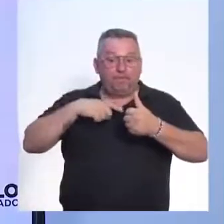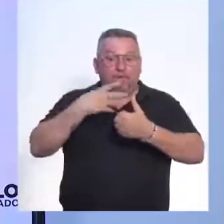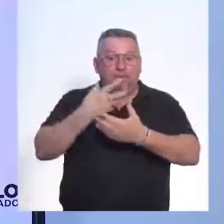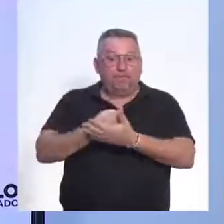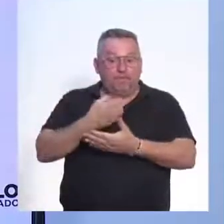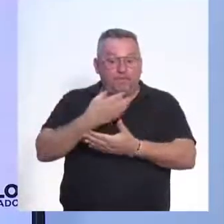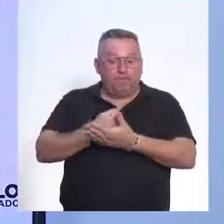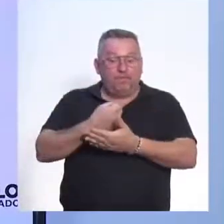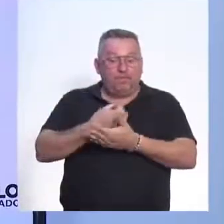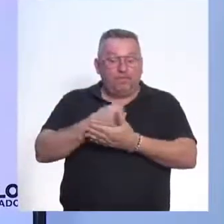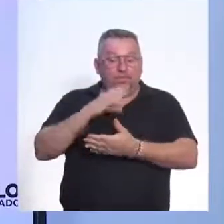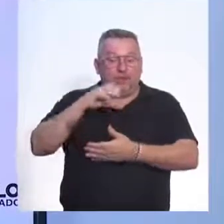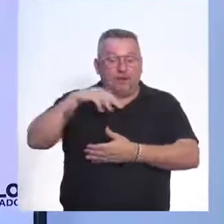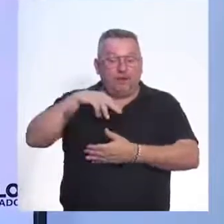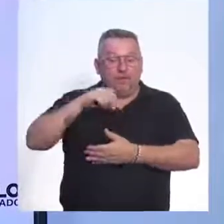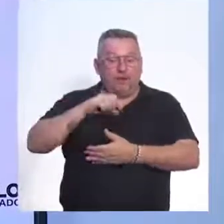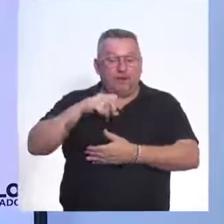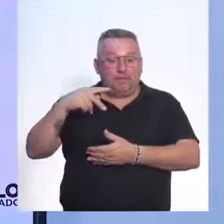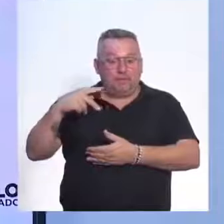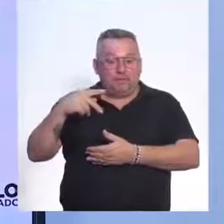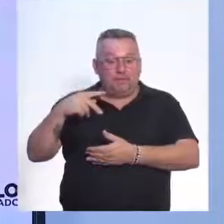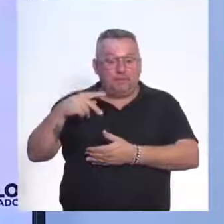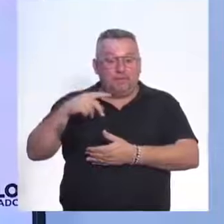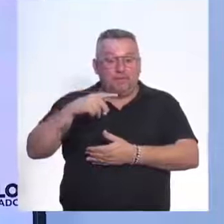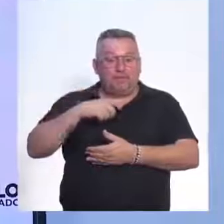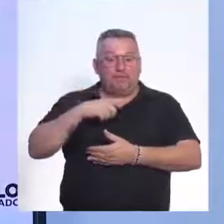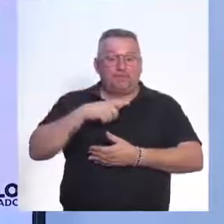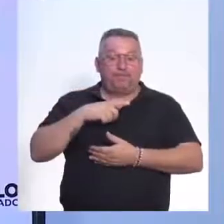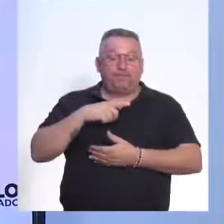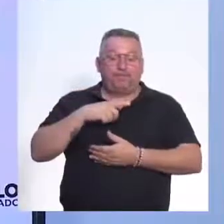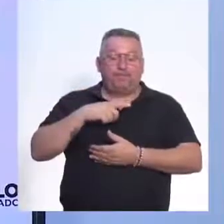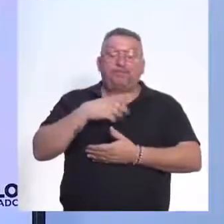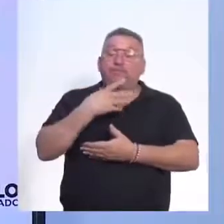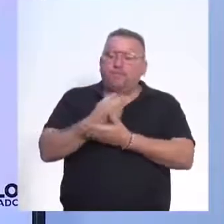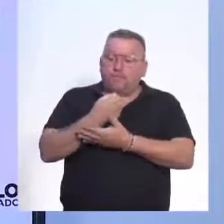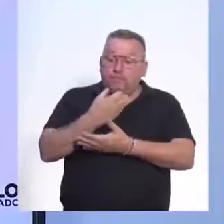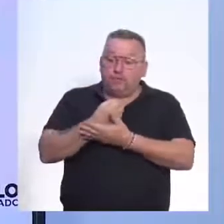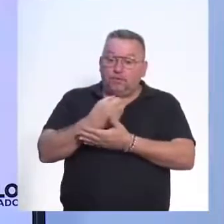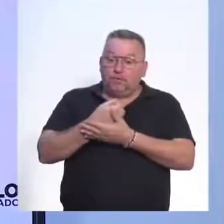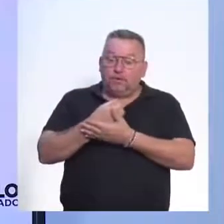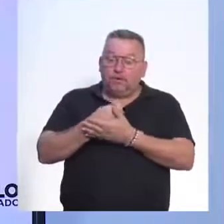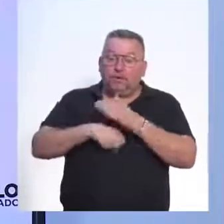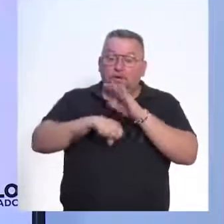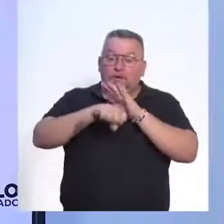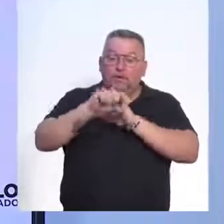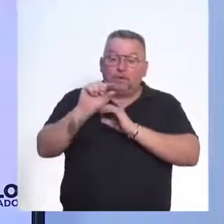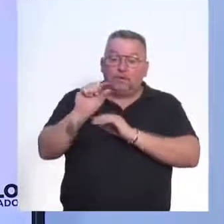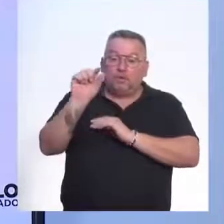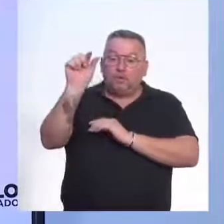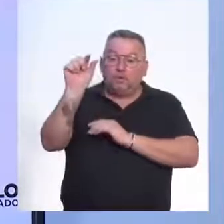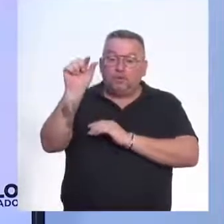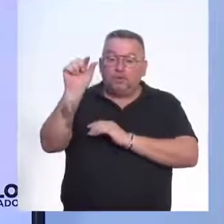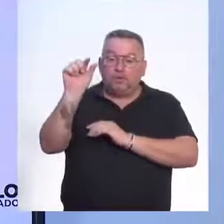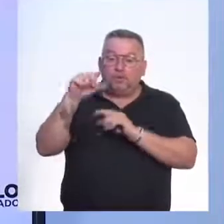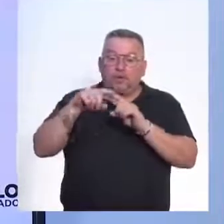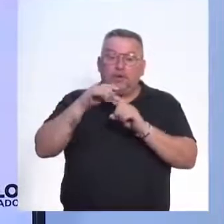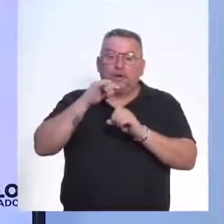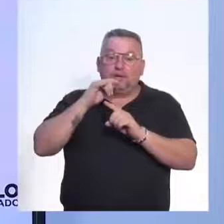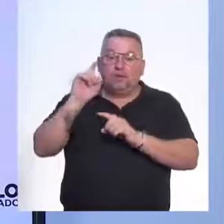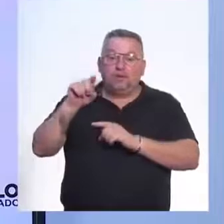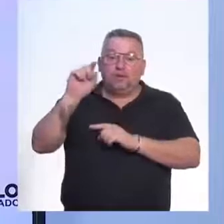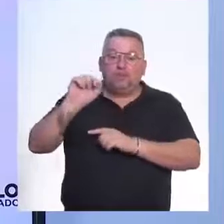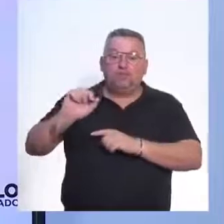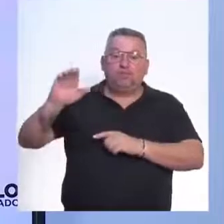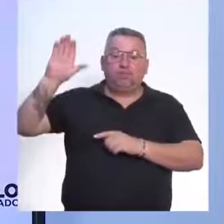do CMSP. E aí, no aplicativo vai ter um ícone onde você pode levantar a mão. Então, a